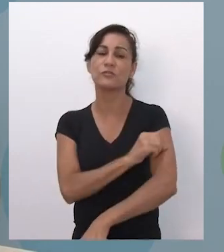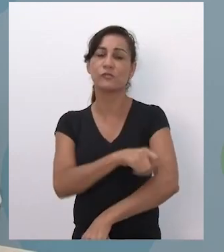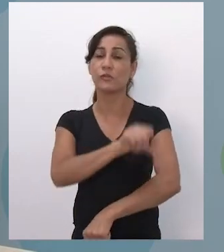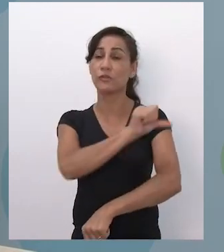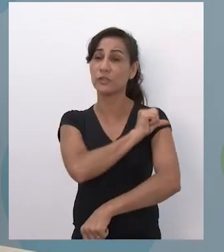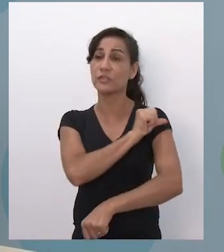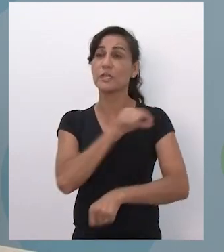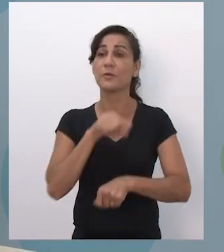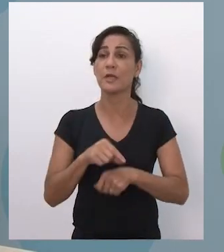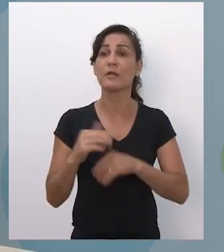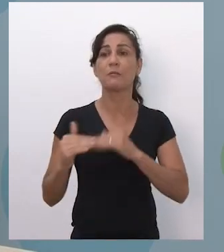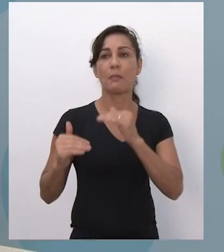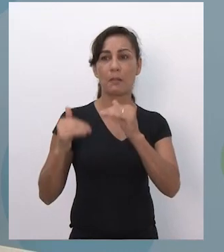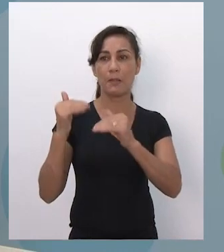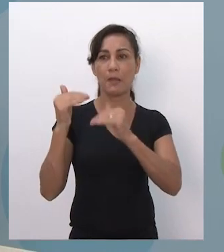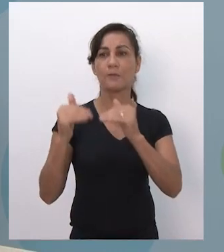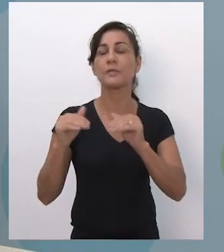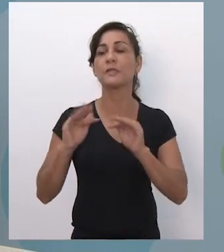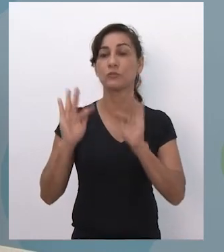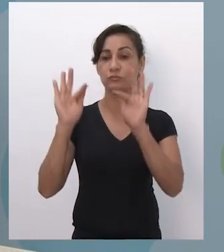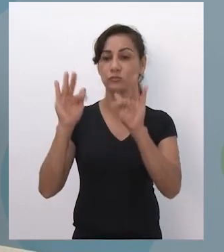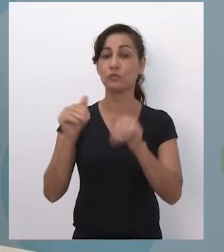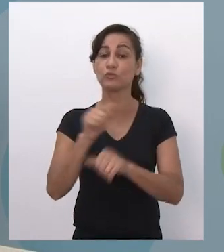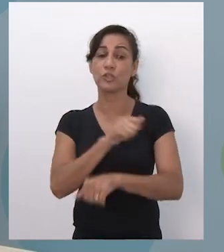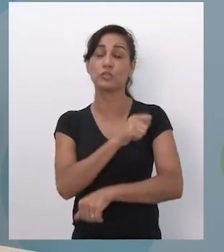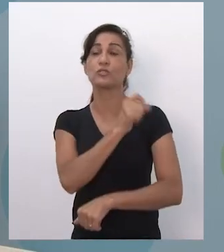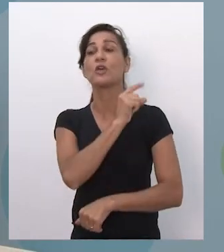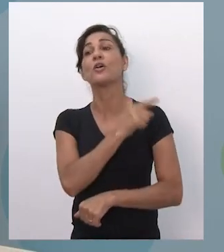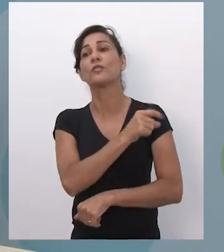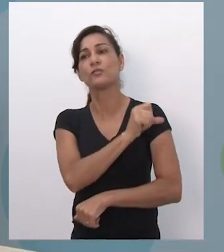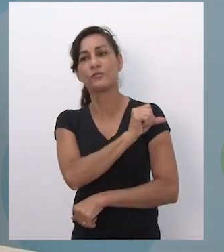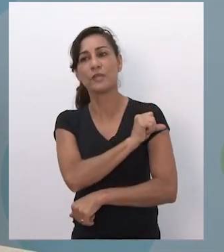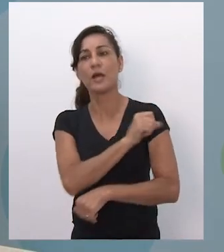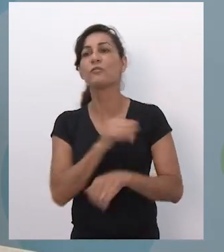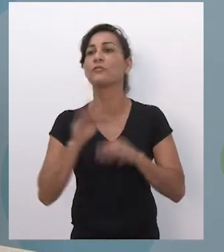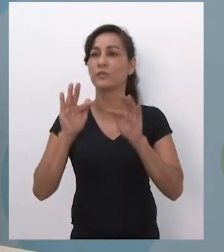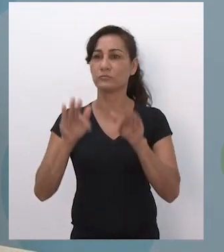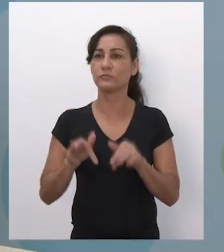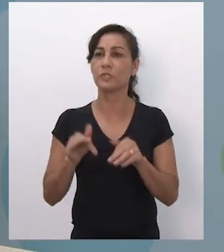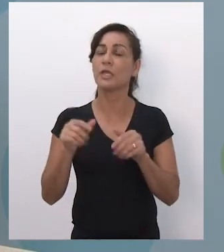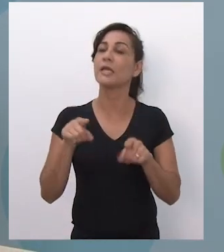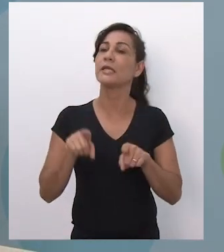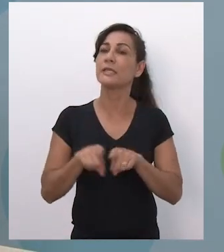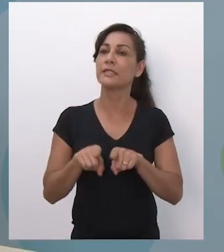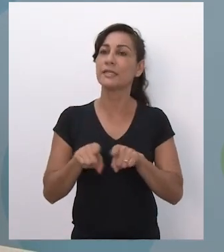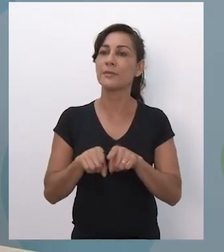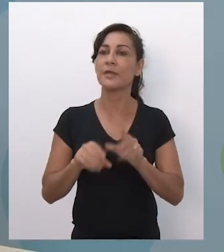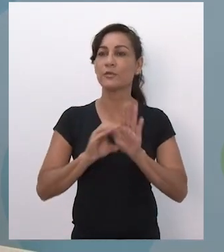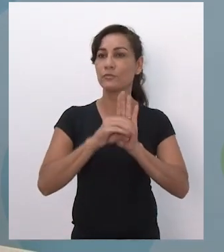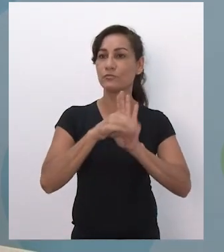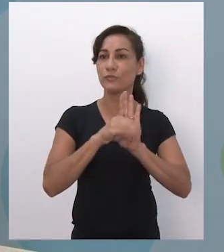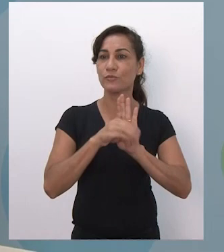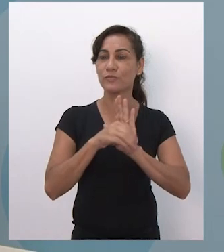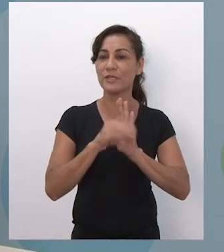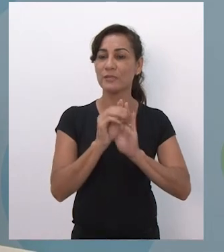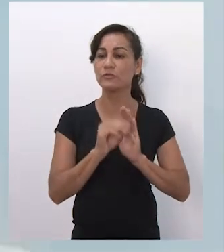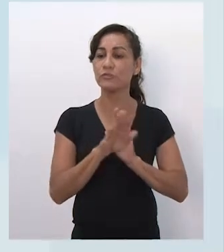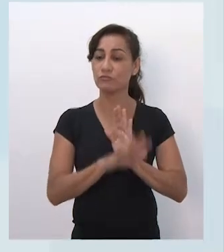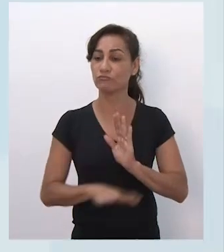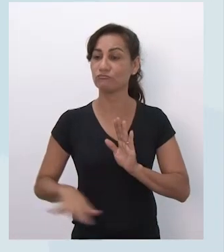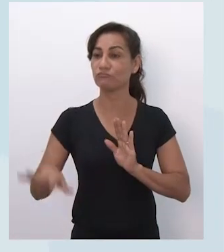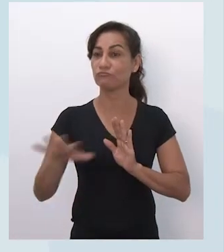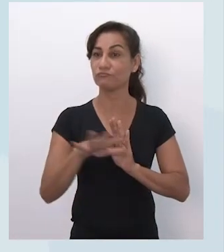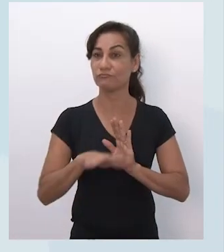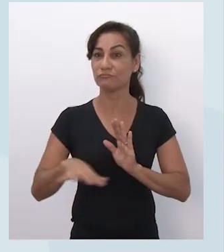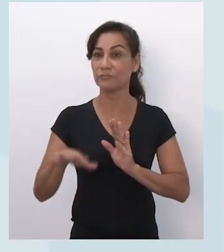é aprimorado aí nos anos finais, tá bom? E depois do lugar, nós temos também o conceito de território. O conceito de